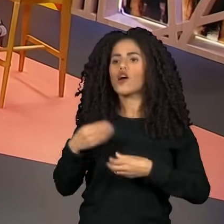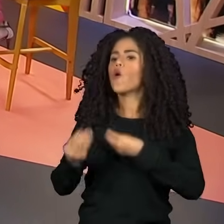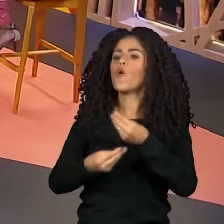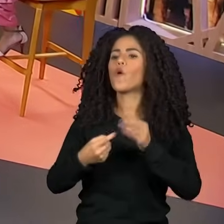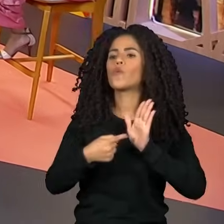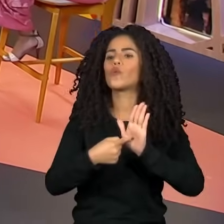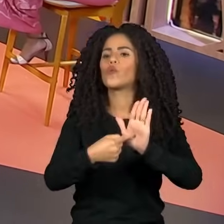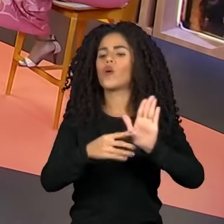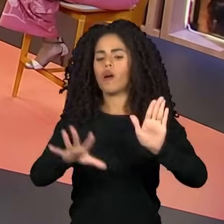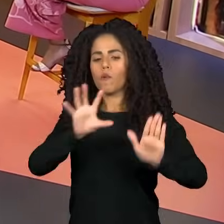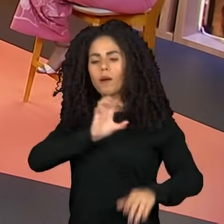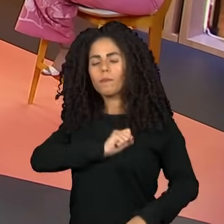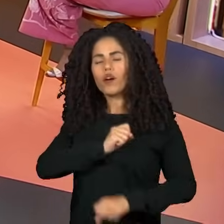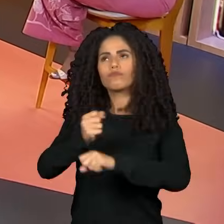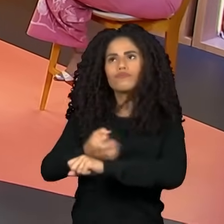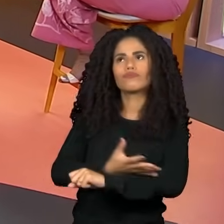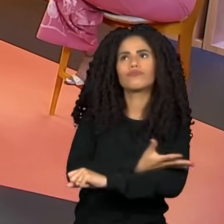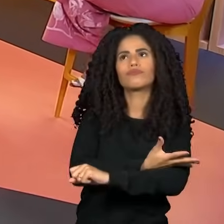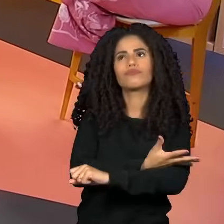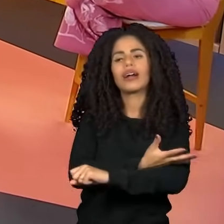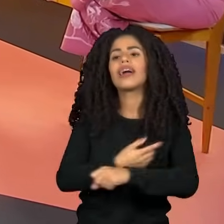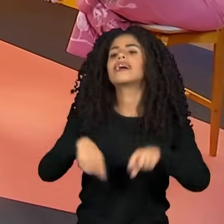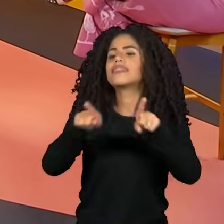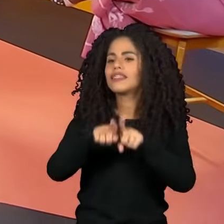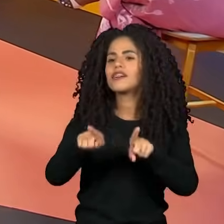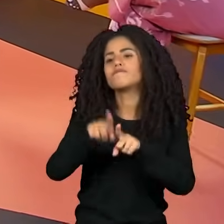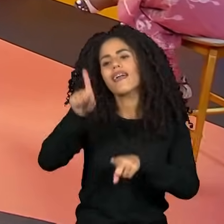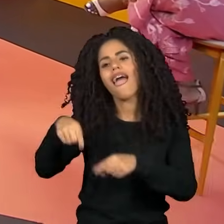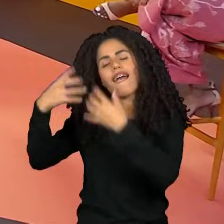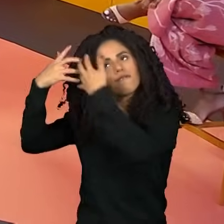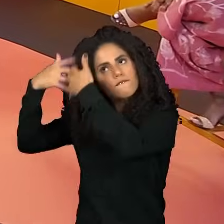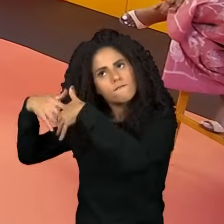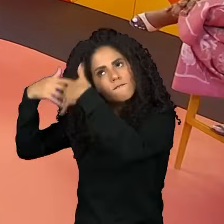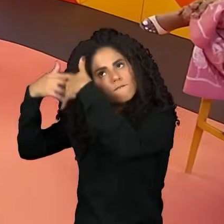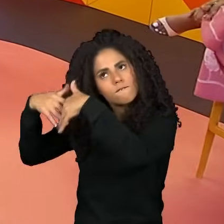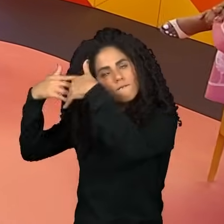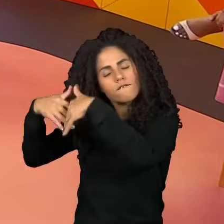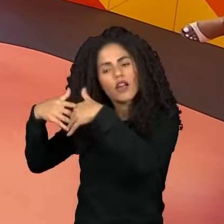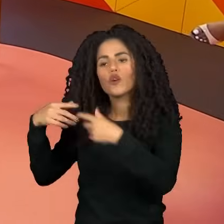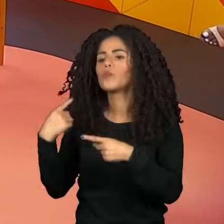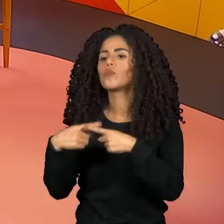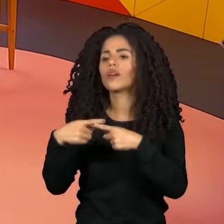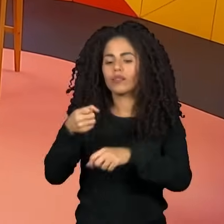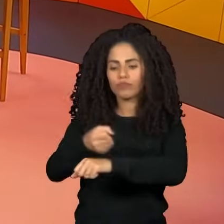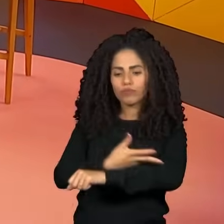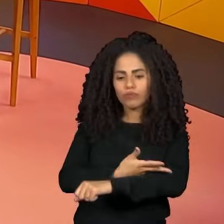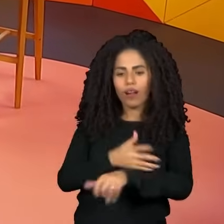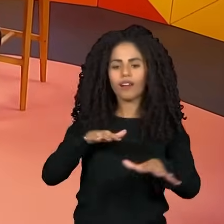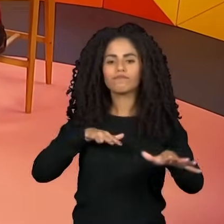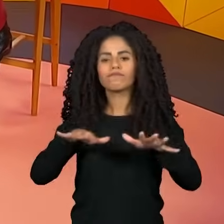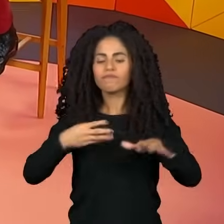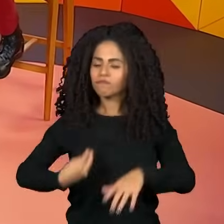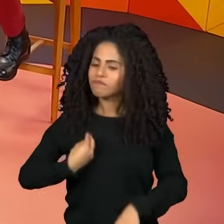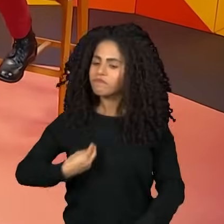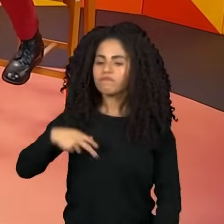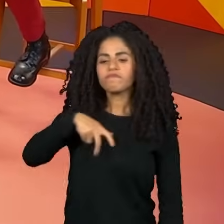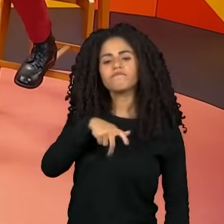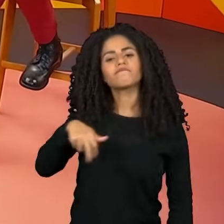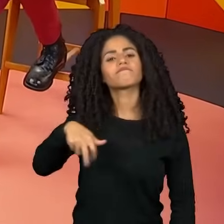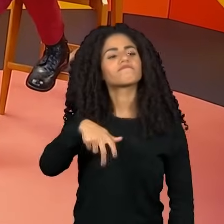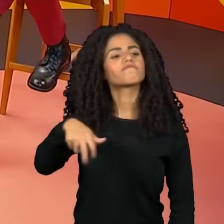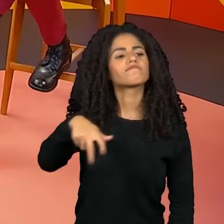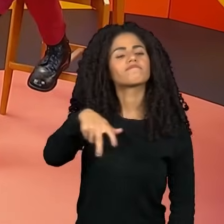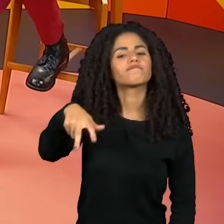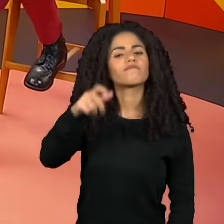amor é uma emoção que ela é racionalizada na medida que a gente vai sentindo, e ela é emocional porque ela nos movimenta. É fisiológica, ela é social,